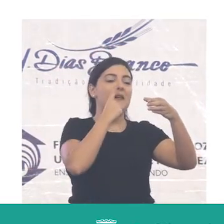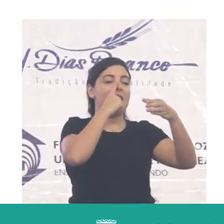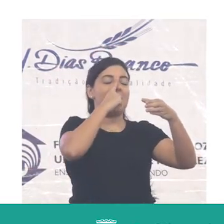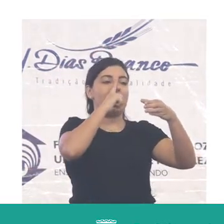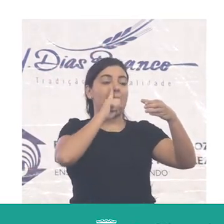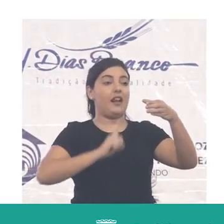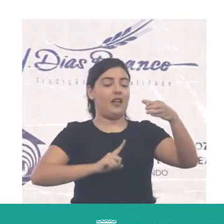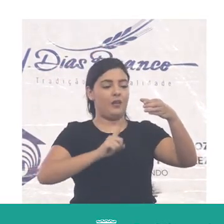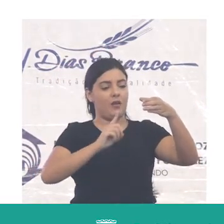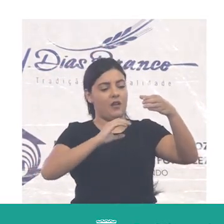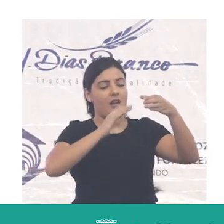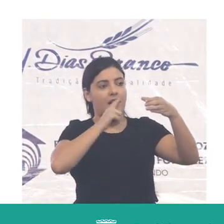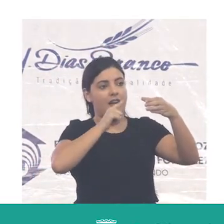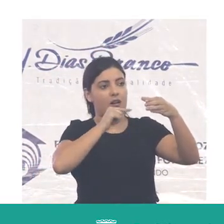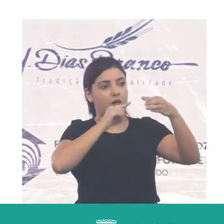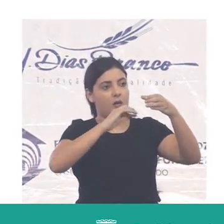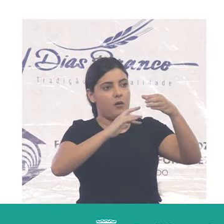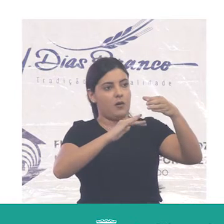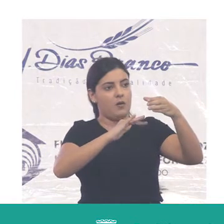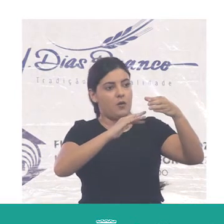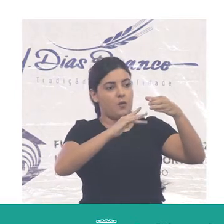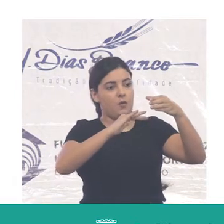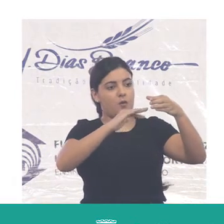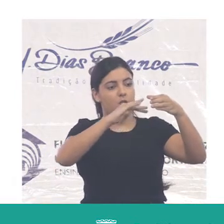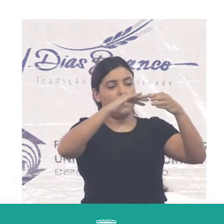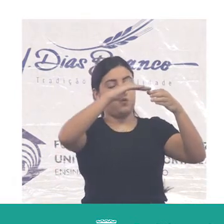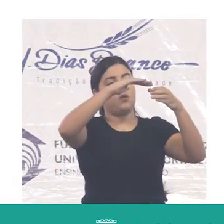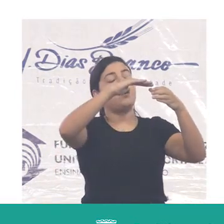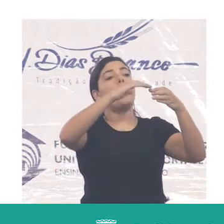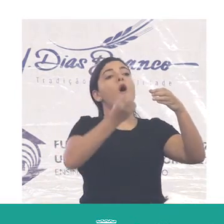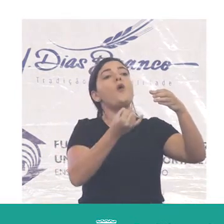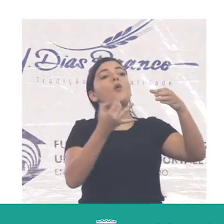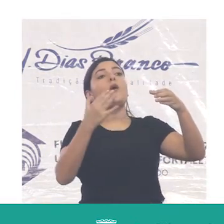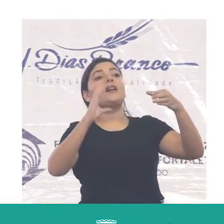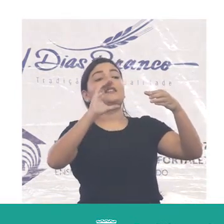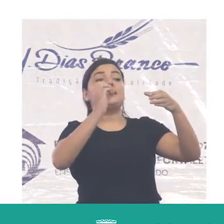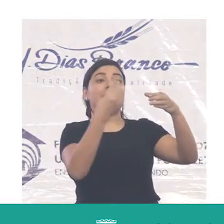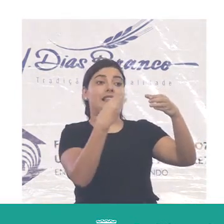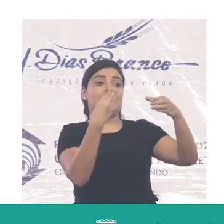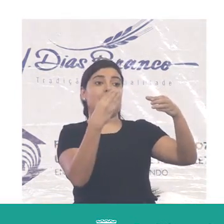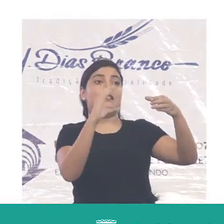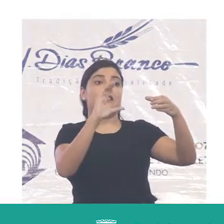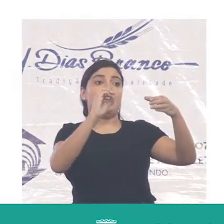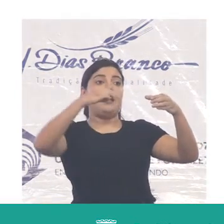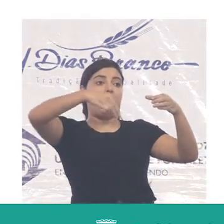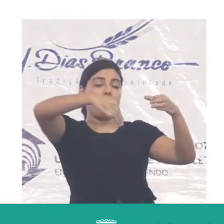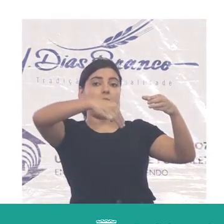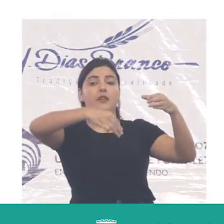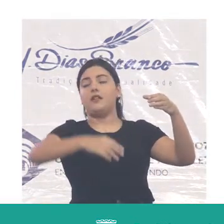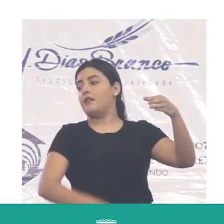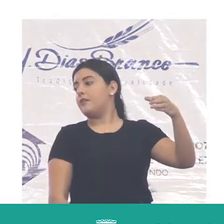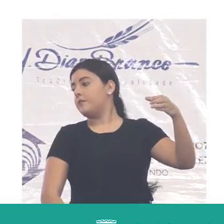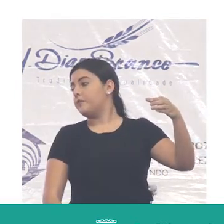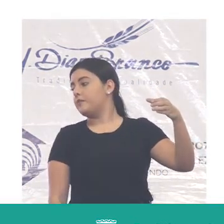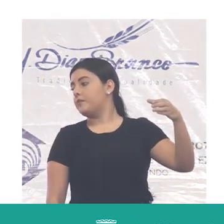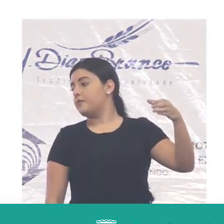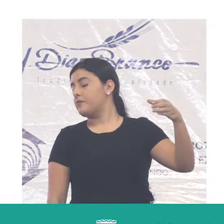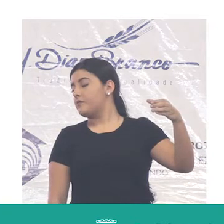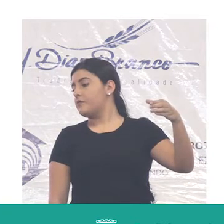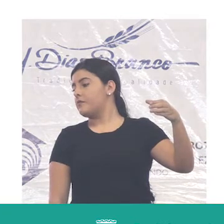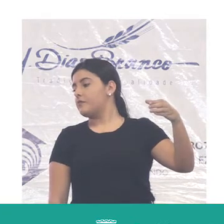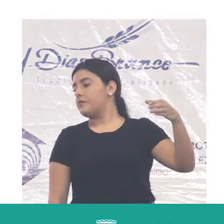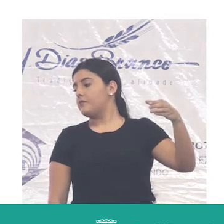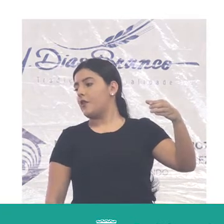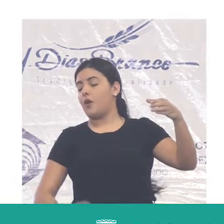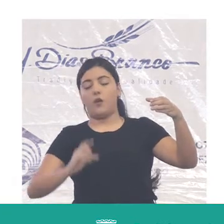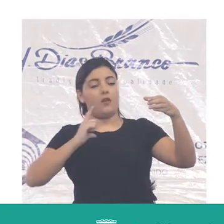nível da água? Vai subir. Mas quanto que sobe? Justamente para gerar aqueles 3 centímetros